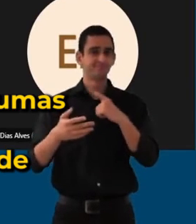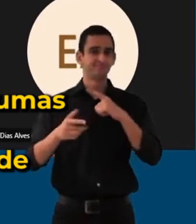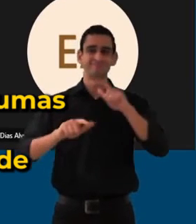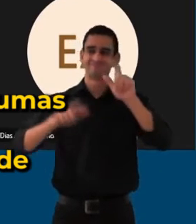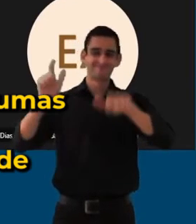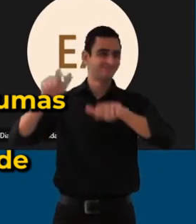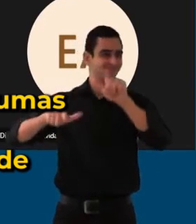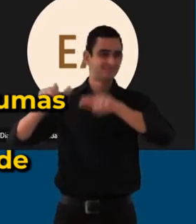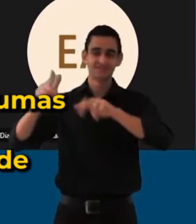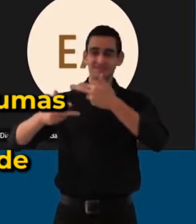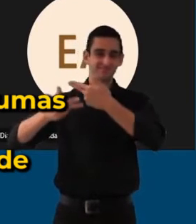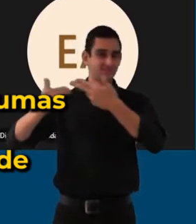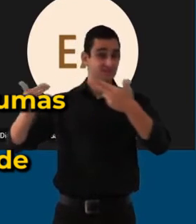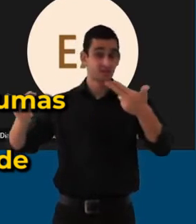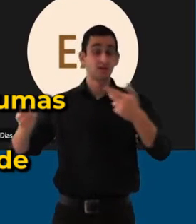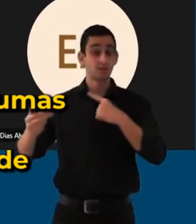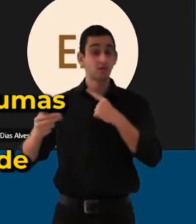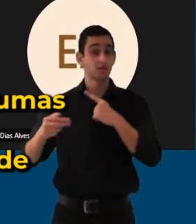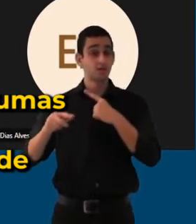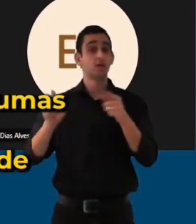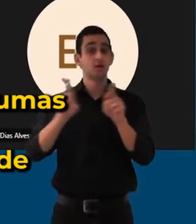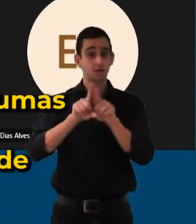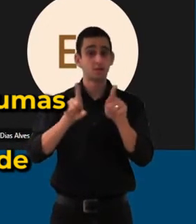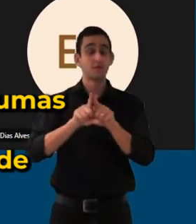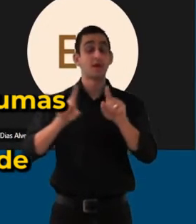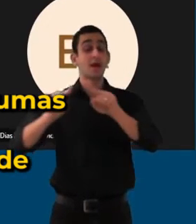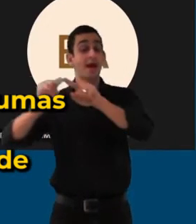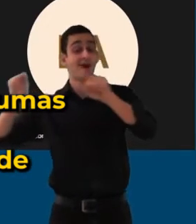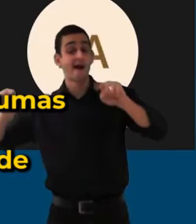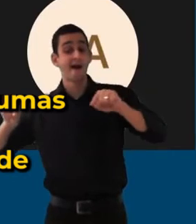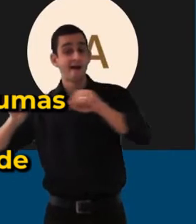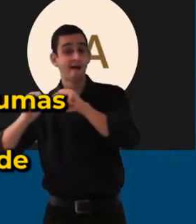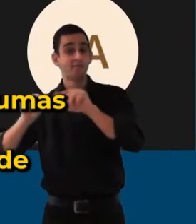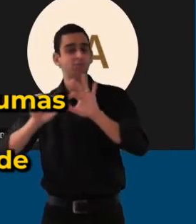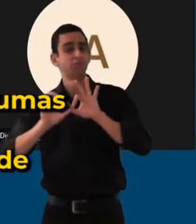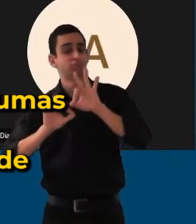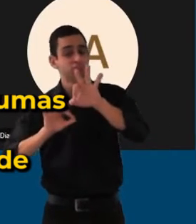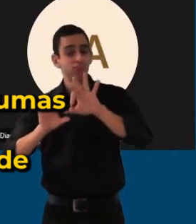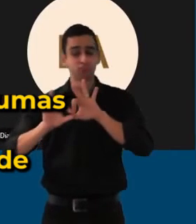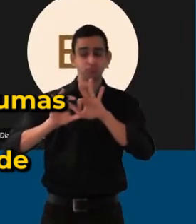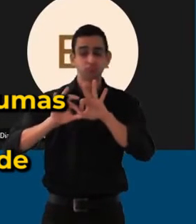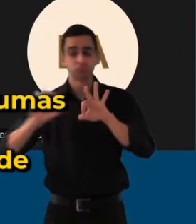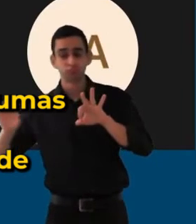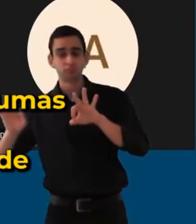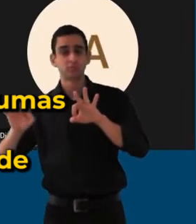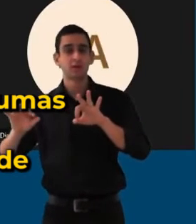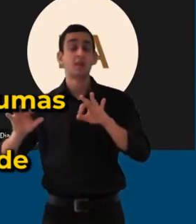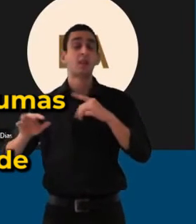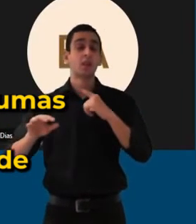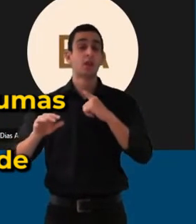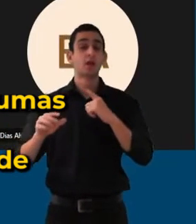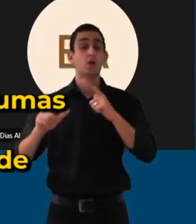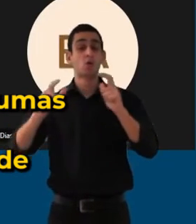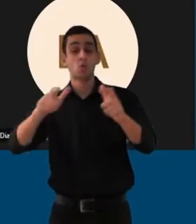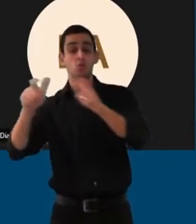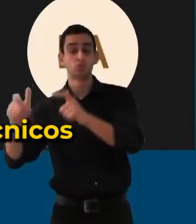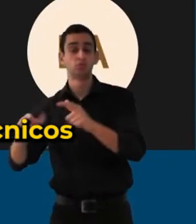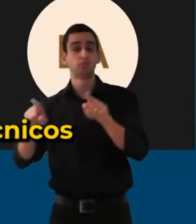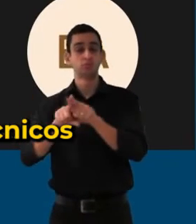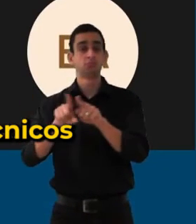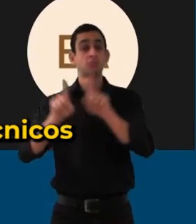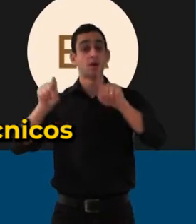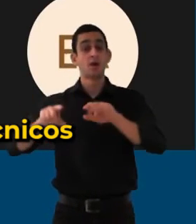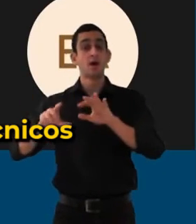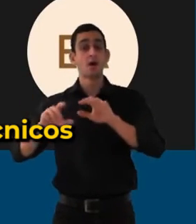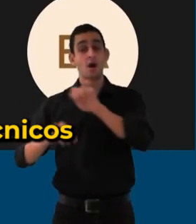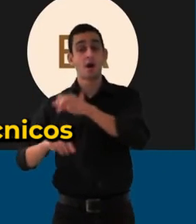AID, enfim, eles pediram as delimitações de algumas áreas, certificação de limite das áreas alvos de recuperação, enfim,